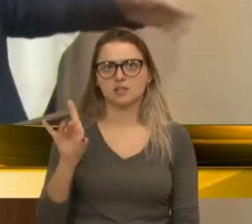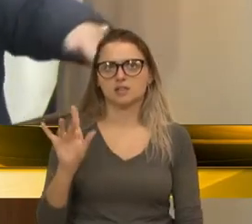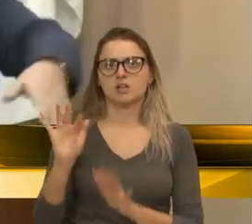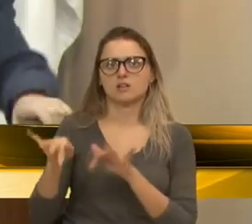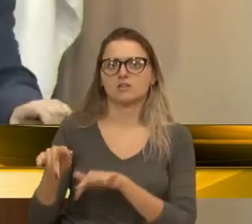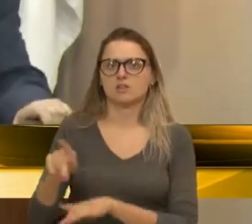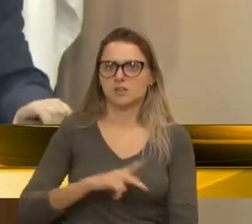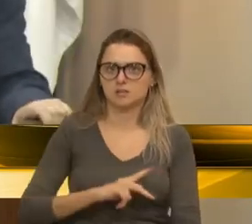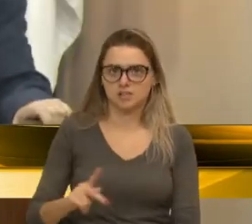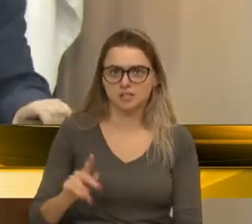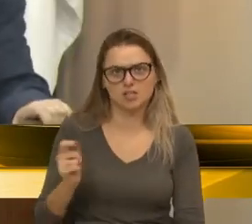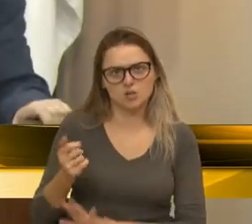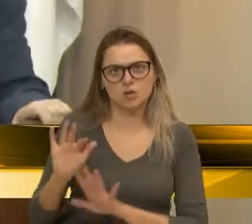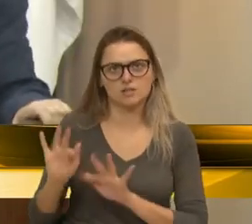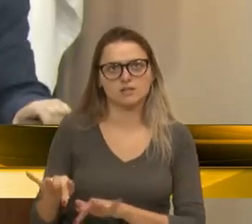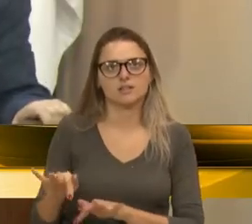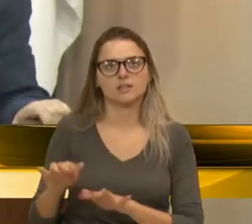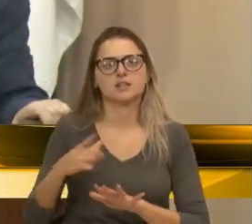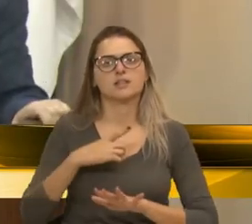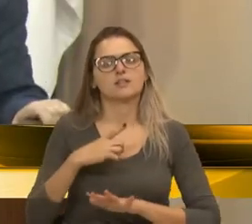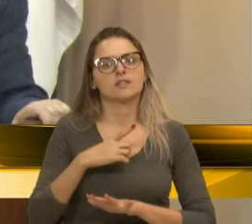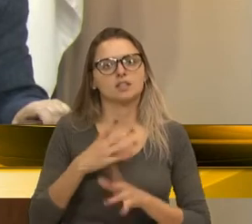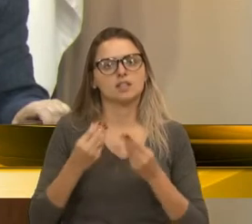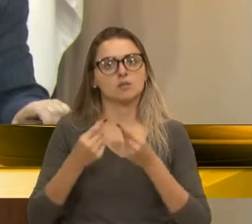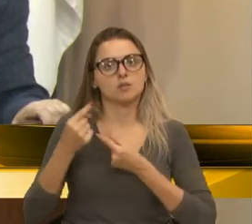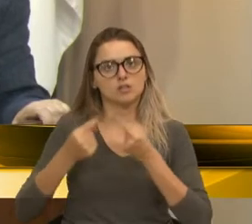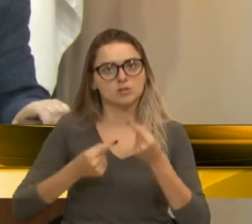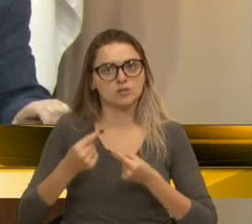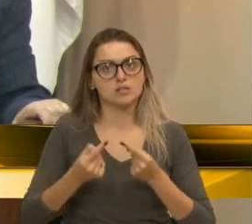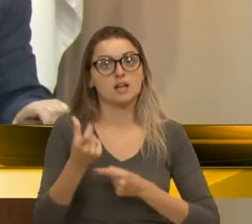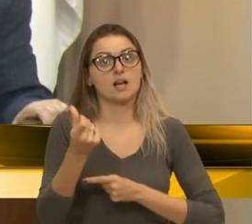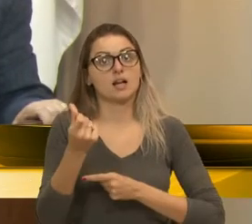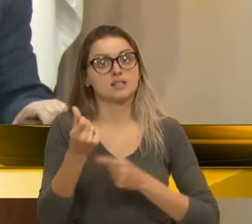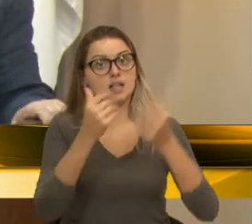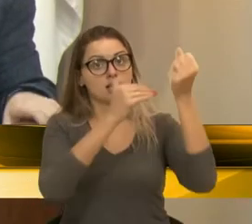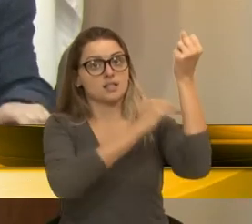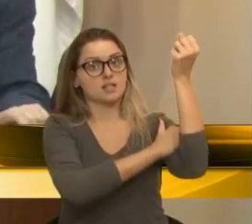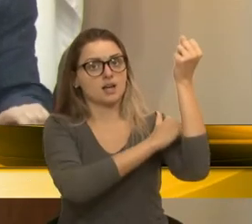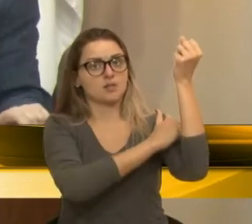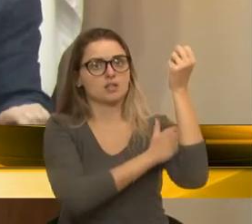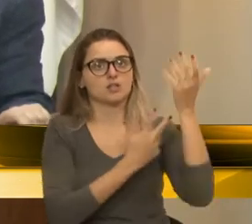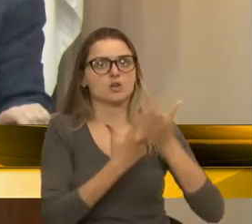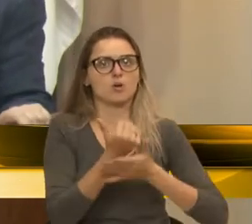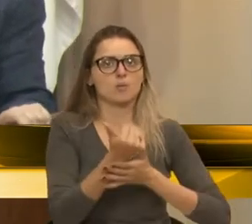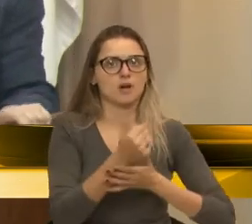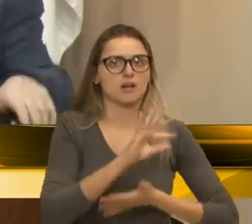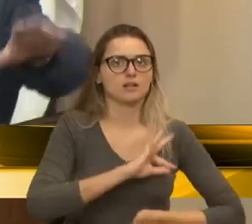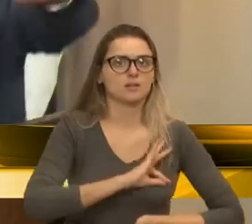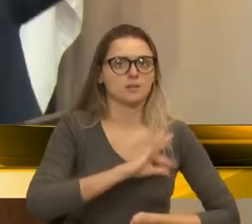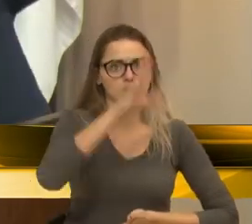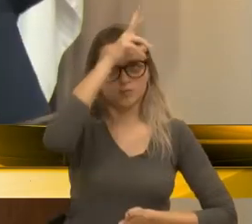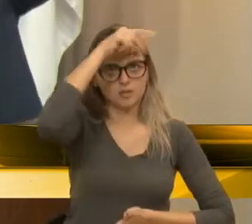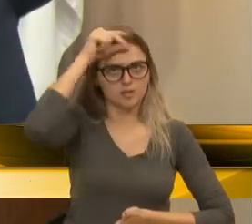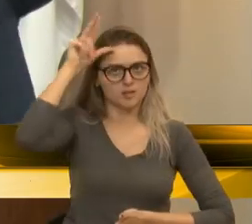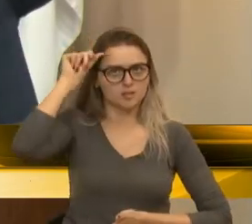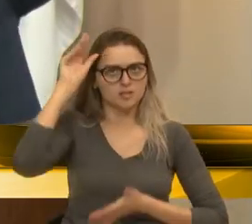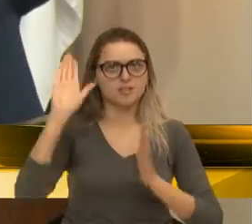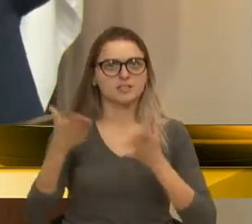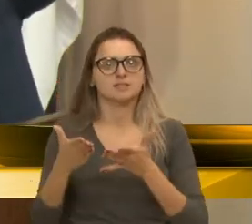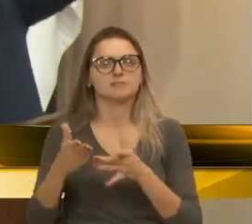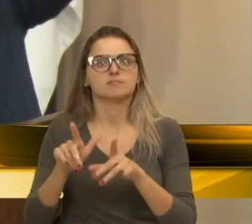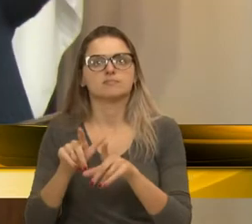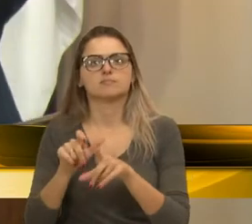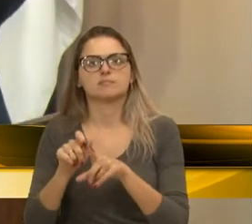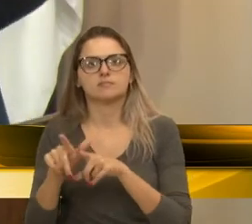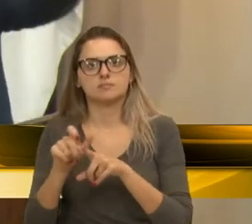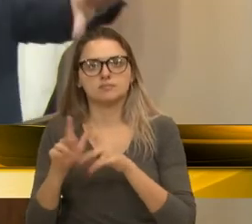concluindo, presidente, vai render muito também as 6 caminhonetes adquiridas para a Guarda Municipal, né? Que já estão já